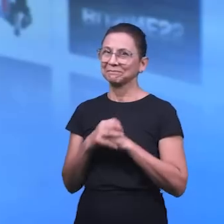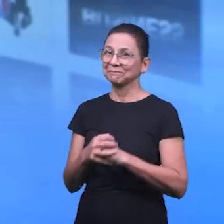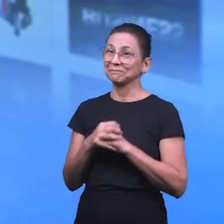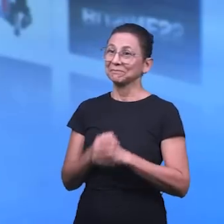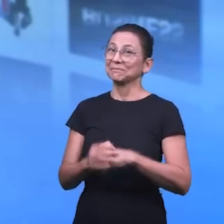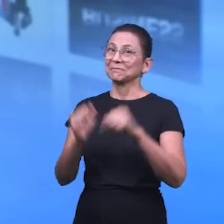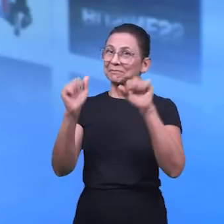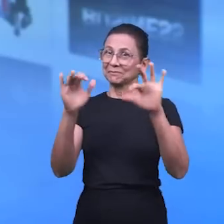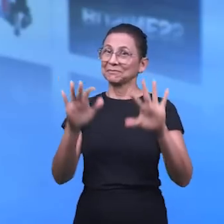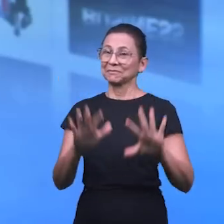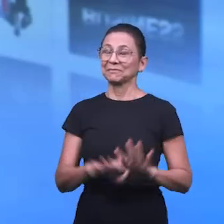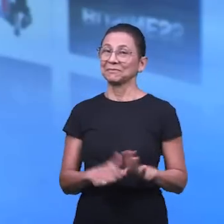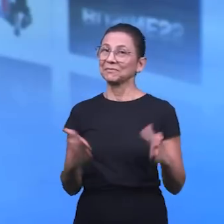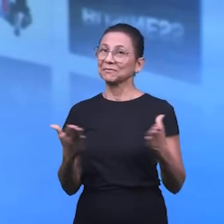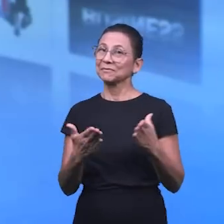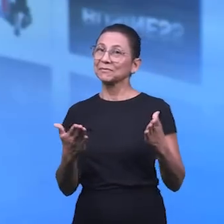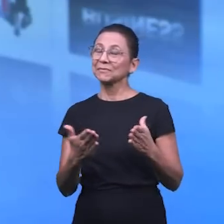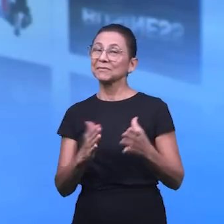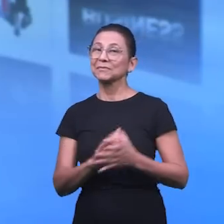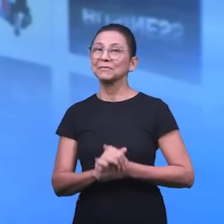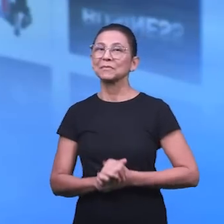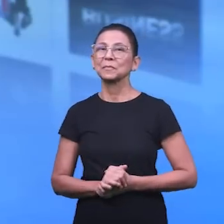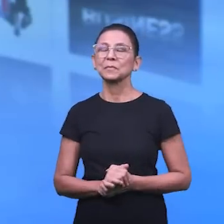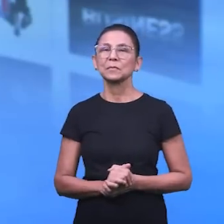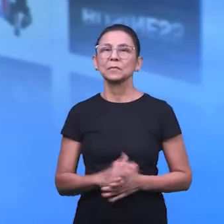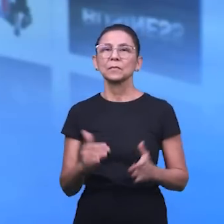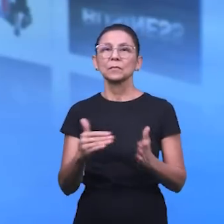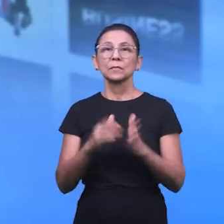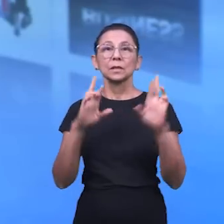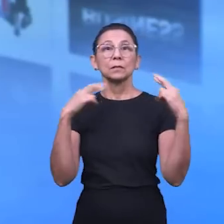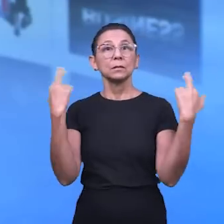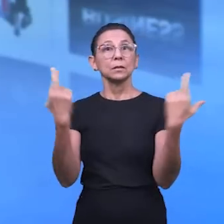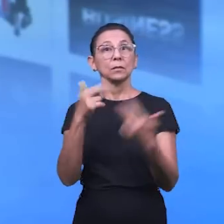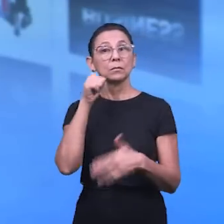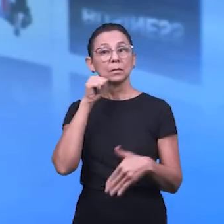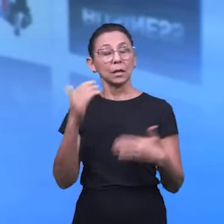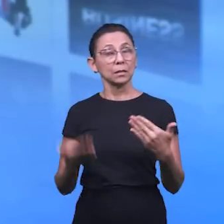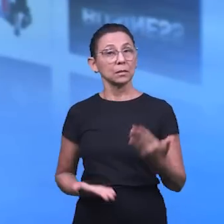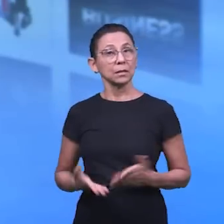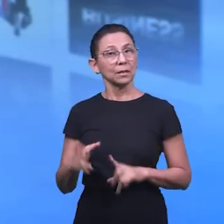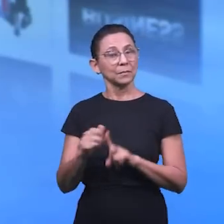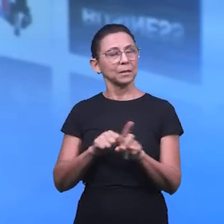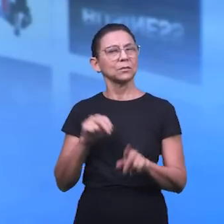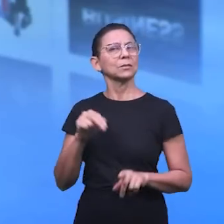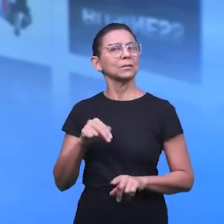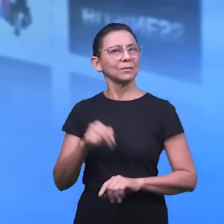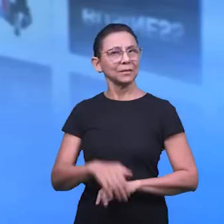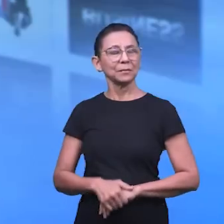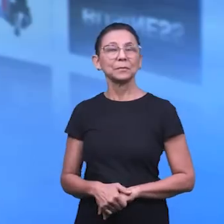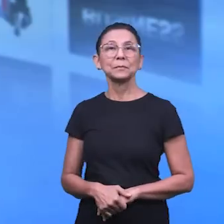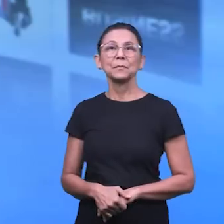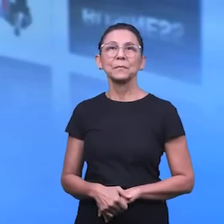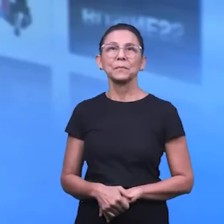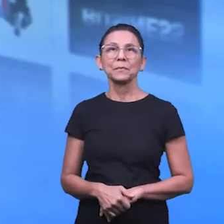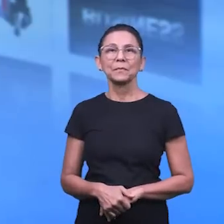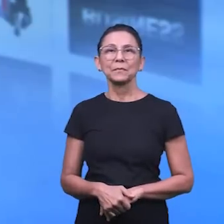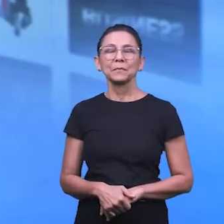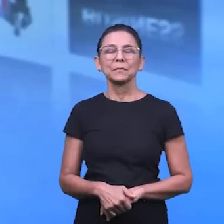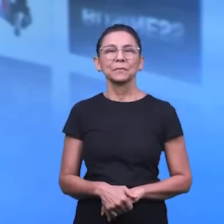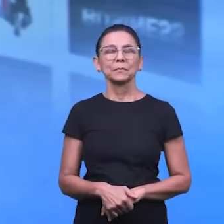Amém, que bênção, né? Agora nós vamos falar sobre a última reunião de senhoras no mês de novembro. Nós tivemos